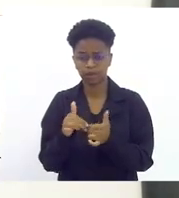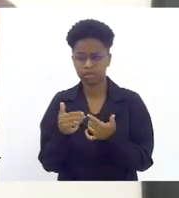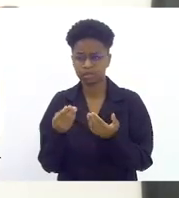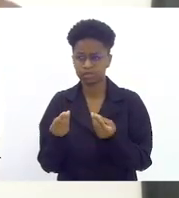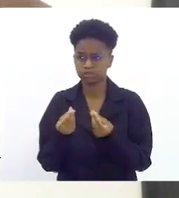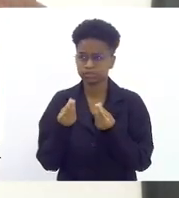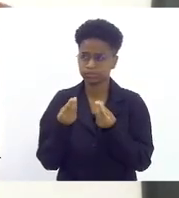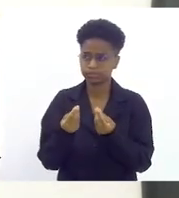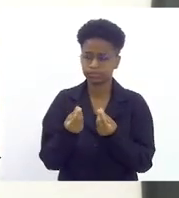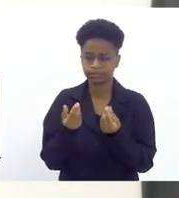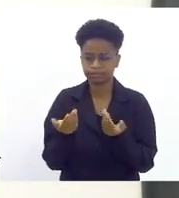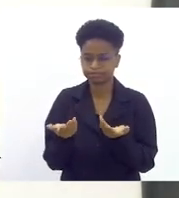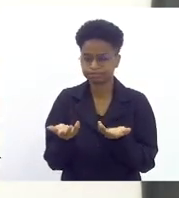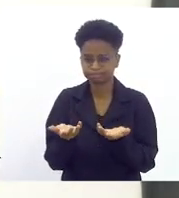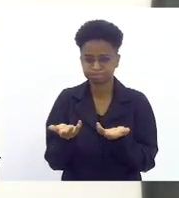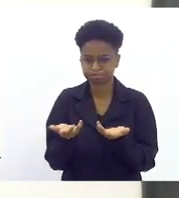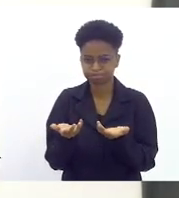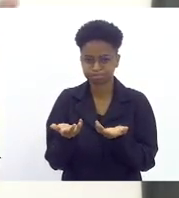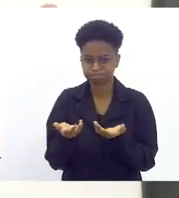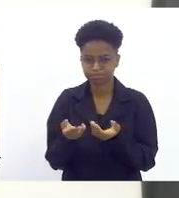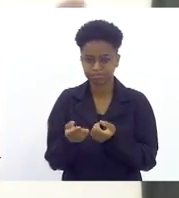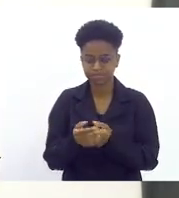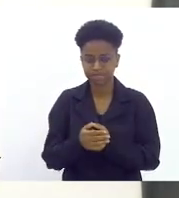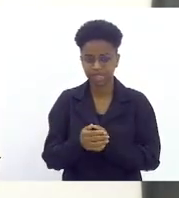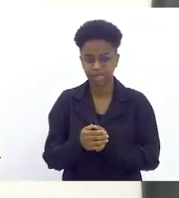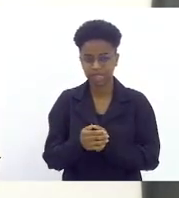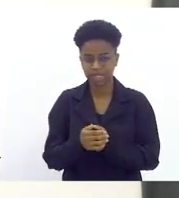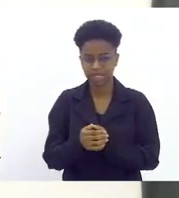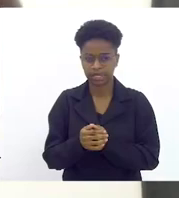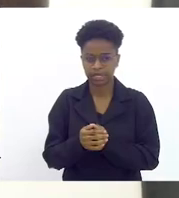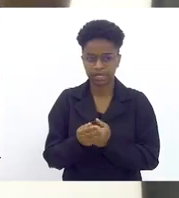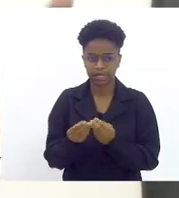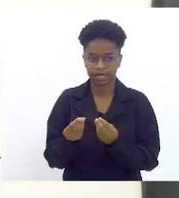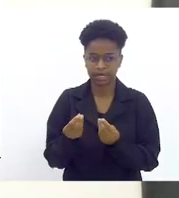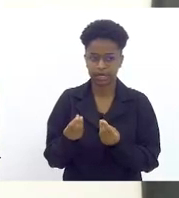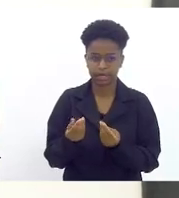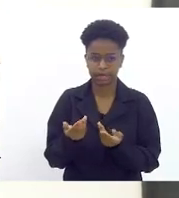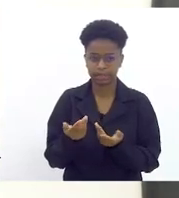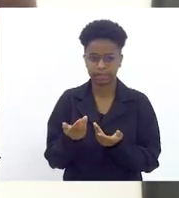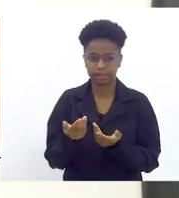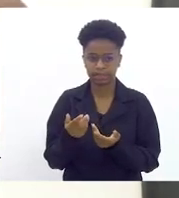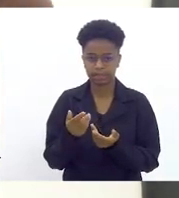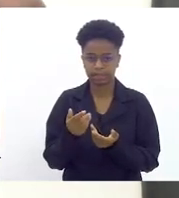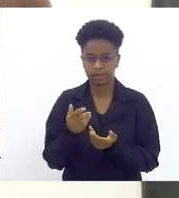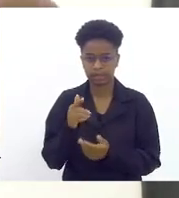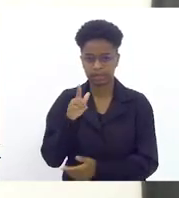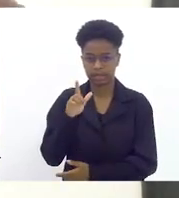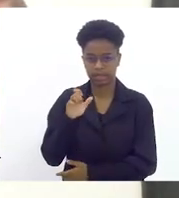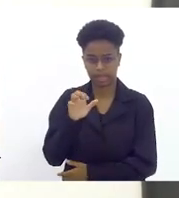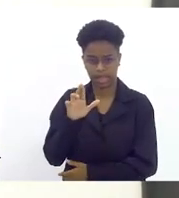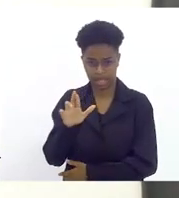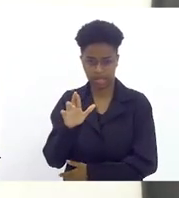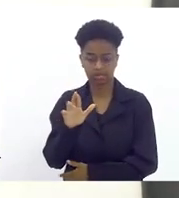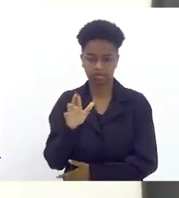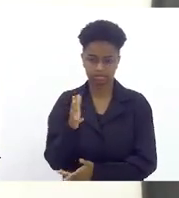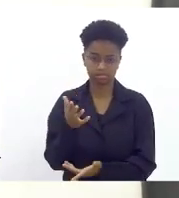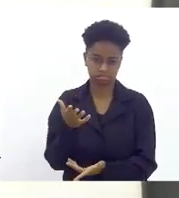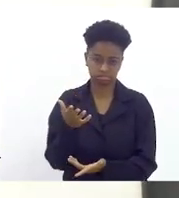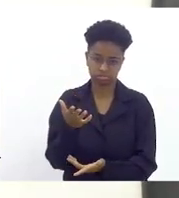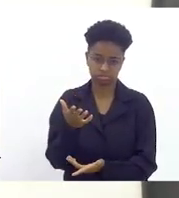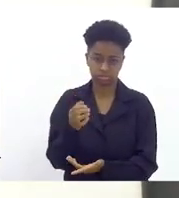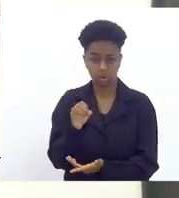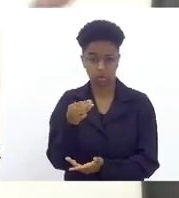ali, né, digamos assim, relacionada à LEA, né, a doenças, né, digamos